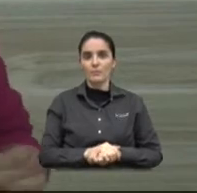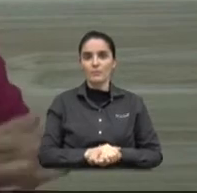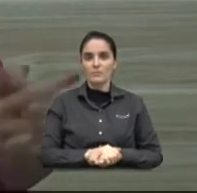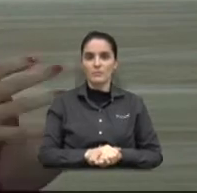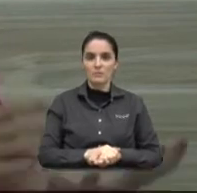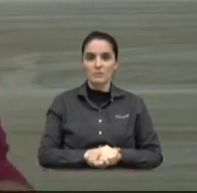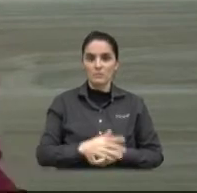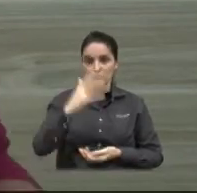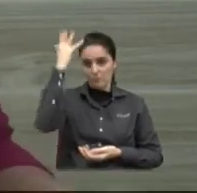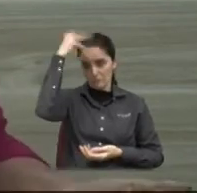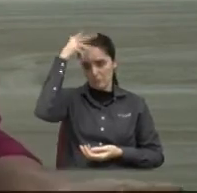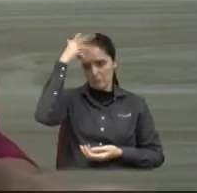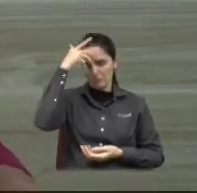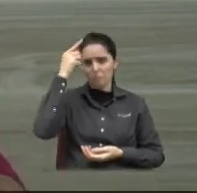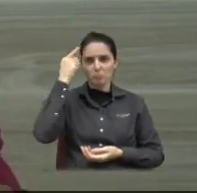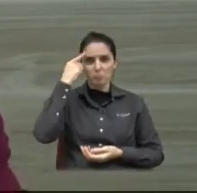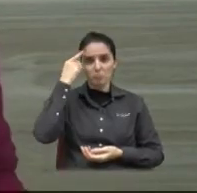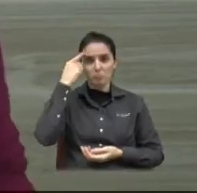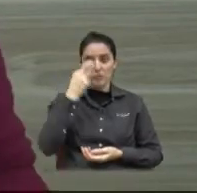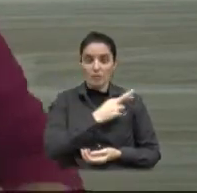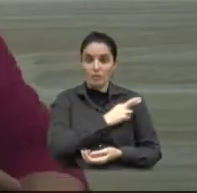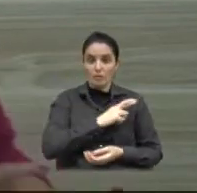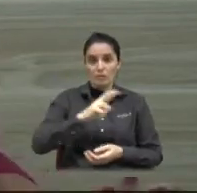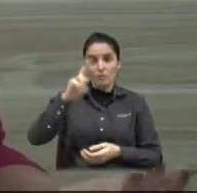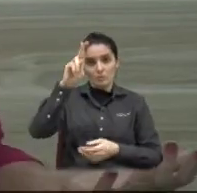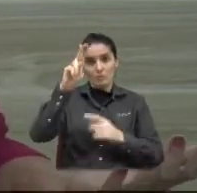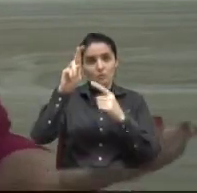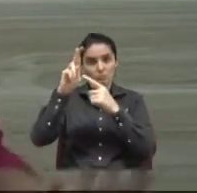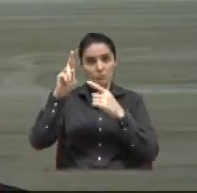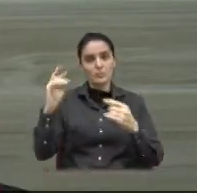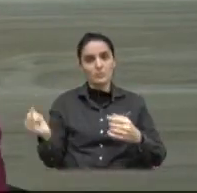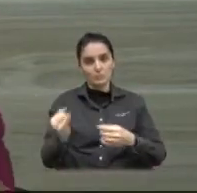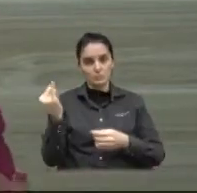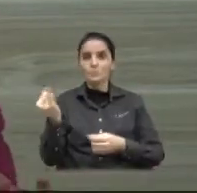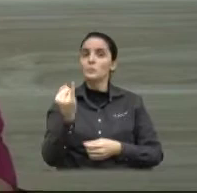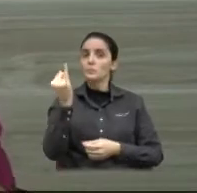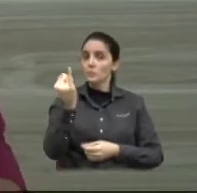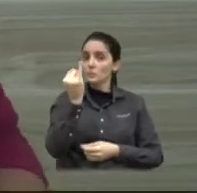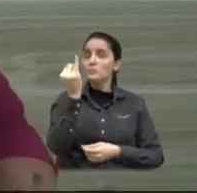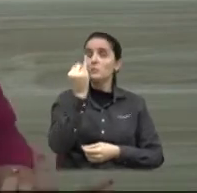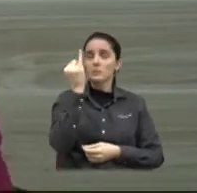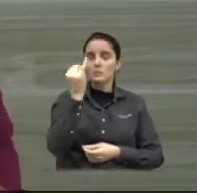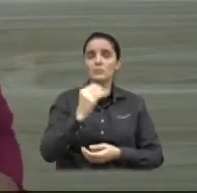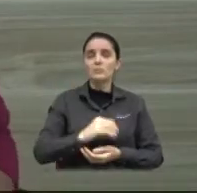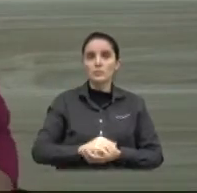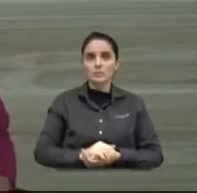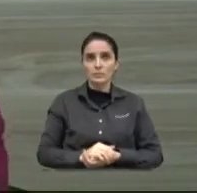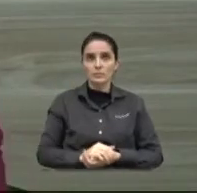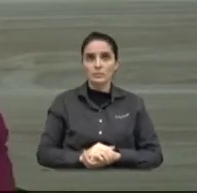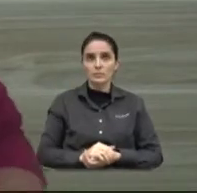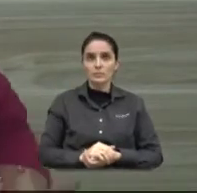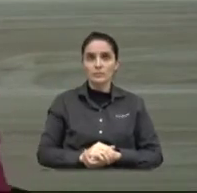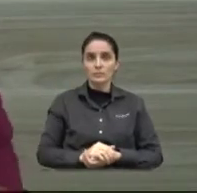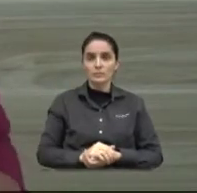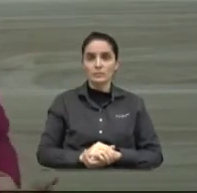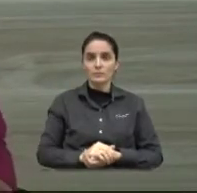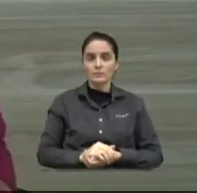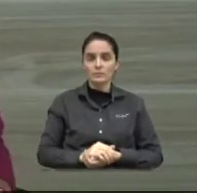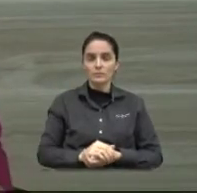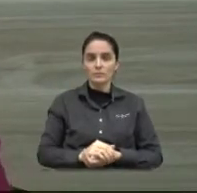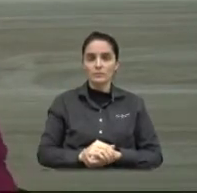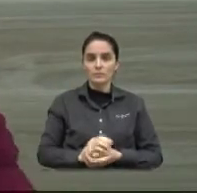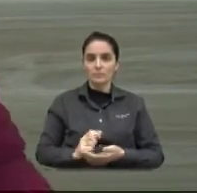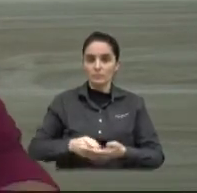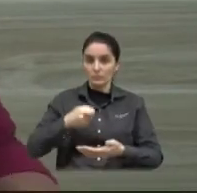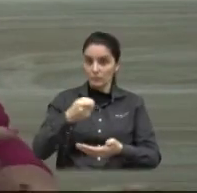quanto à religião acho extremamente importante a sua religião extremamente importantes na da luta contra a